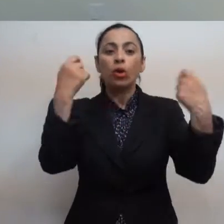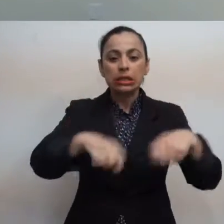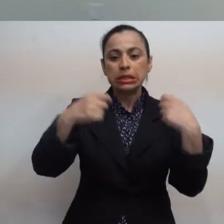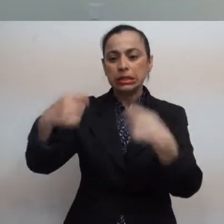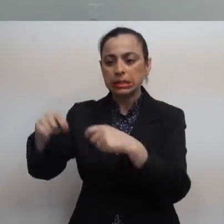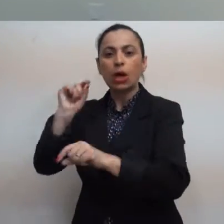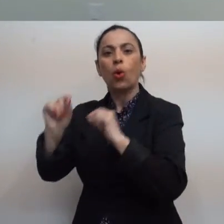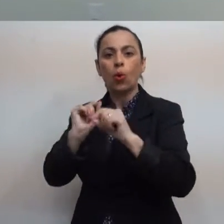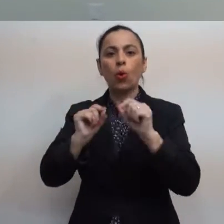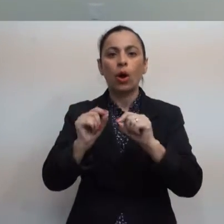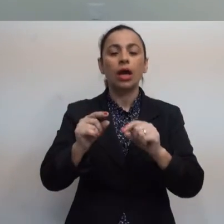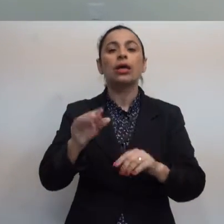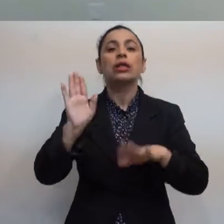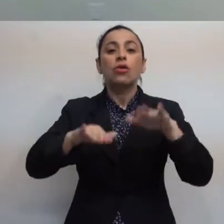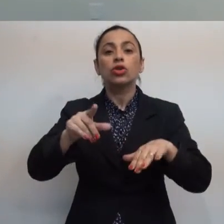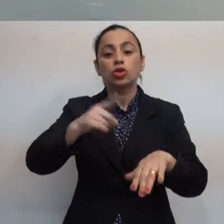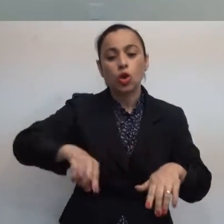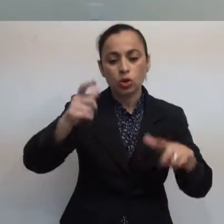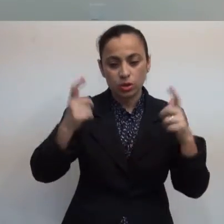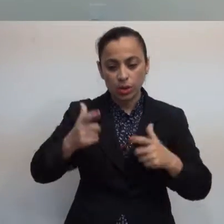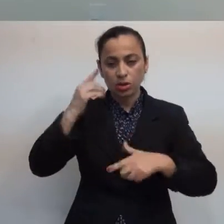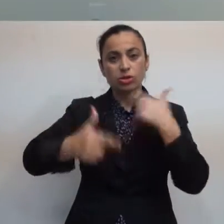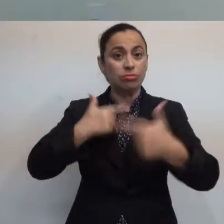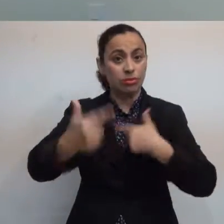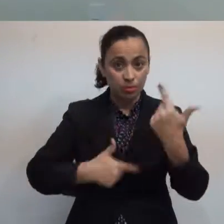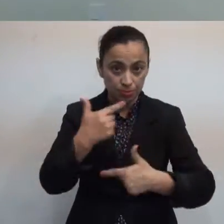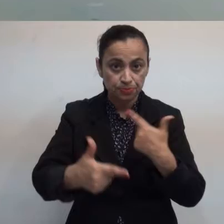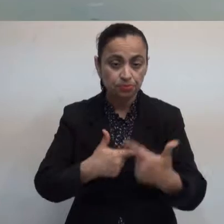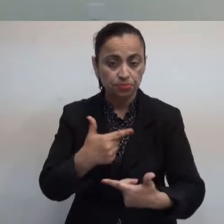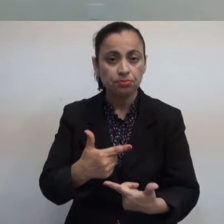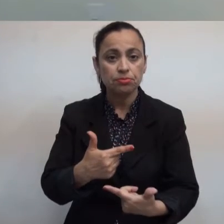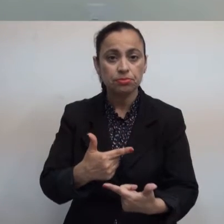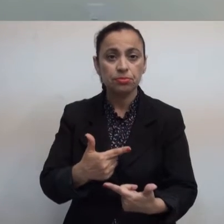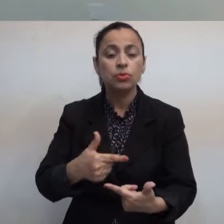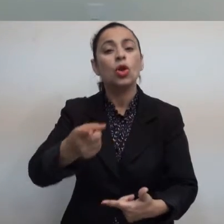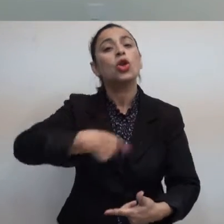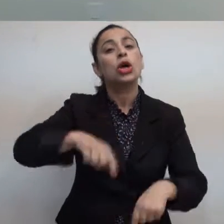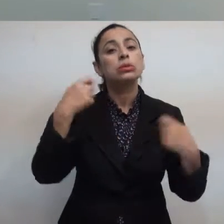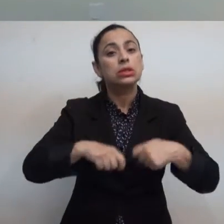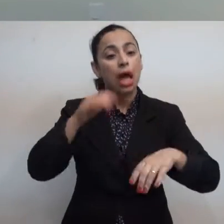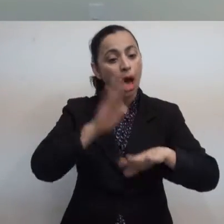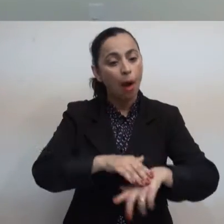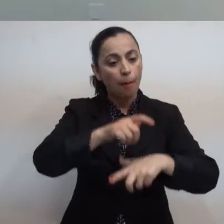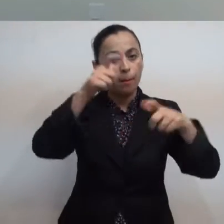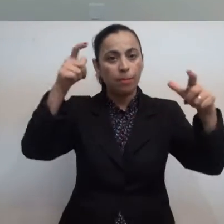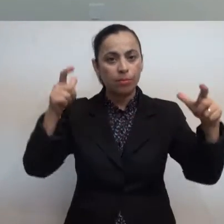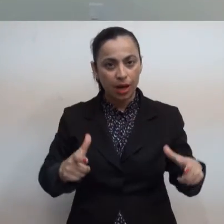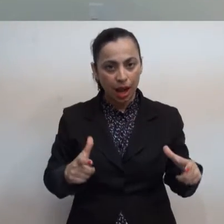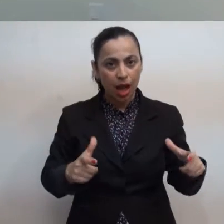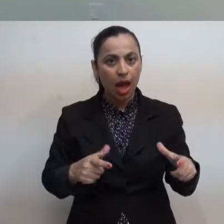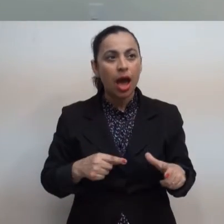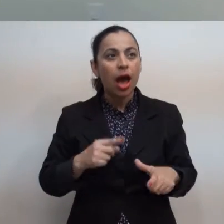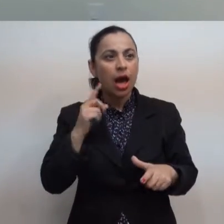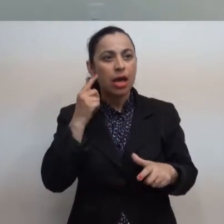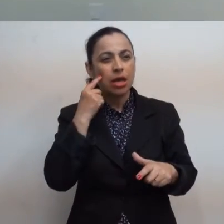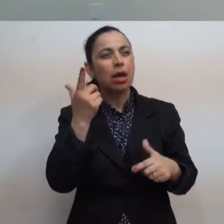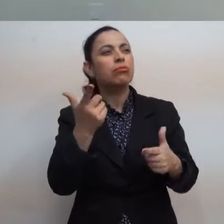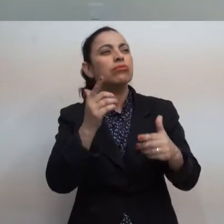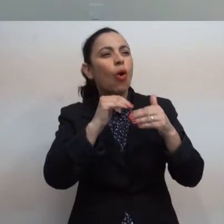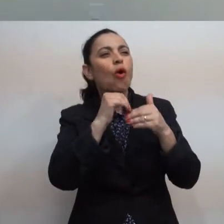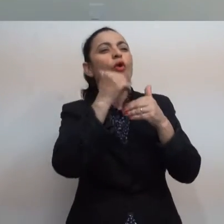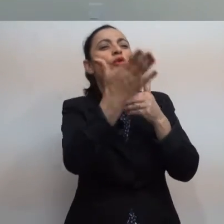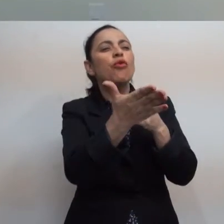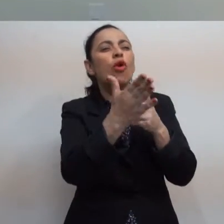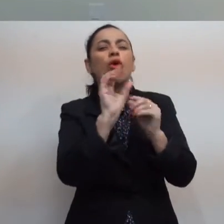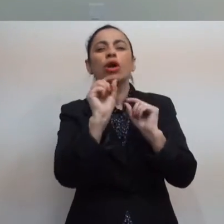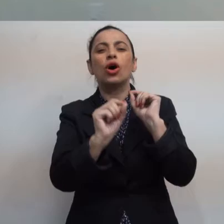necessidades. Talvez, no nosso espaço de trabalho, nós temos que ampliá-lo e sair um